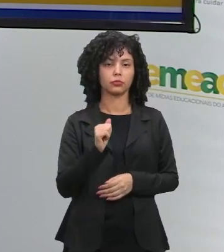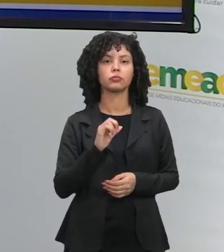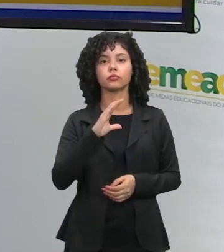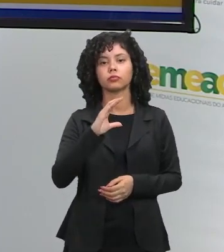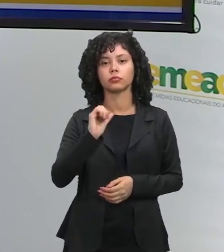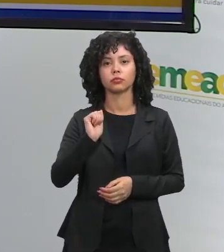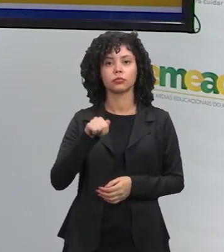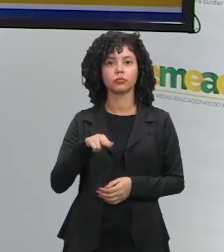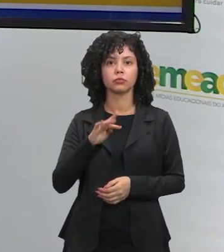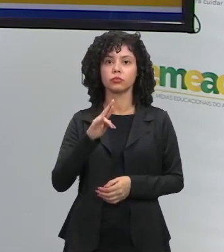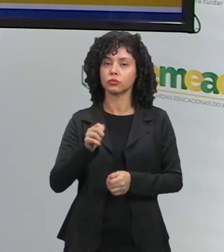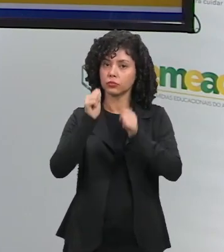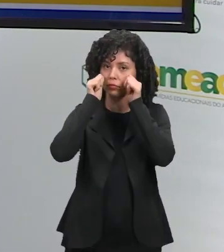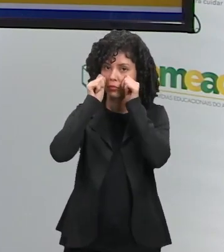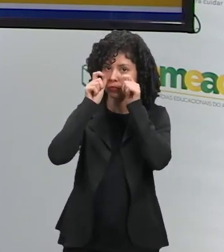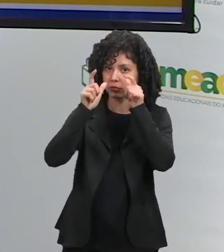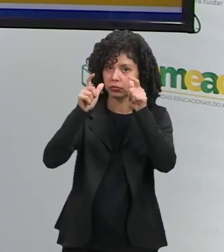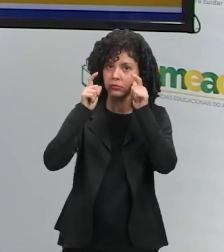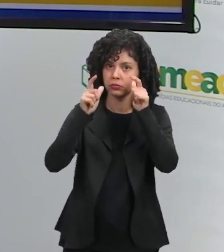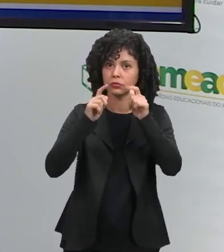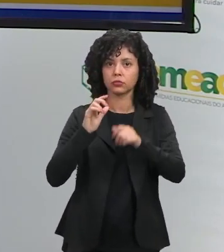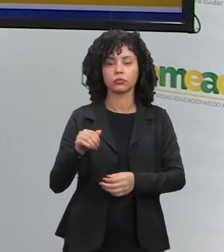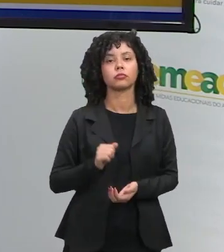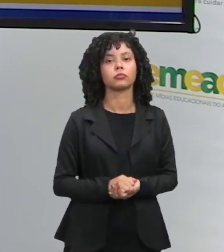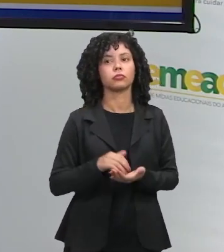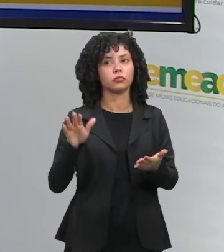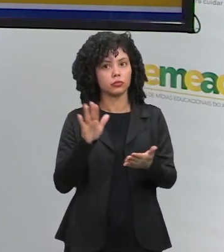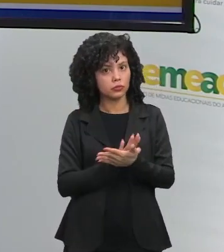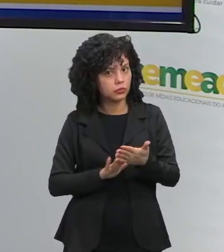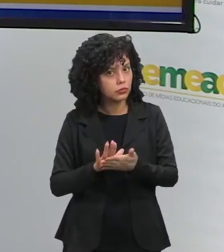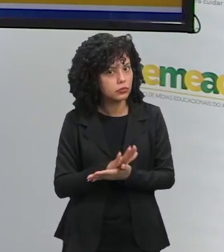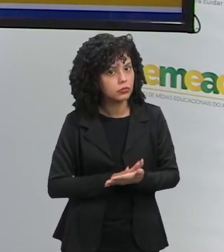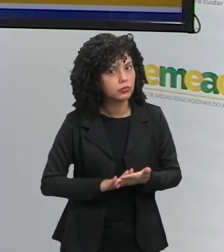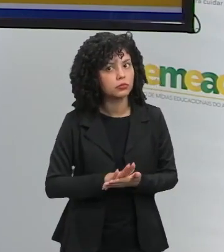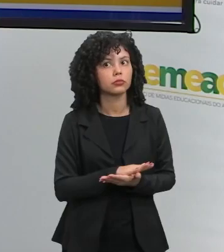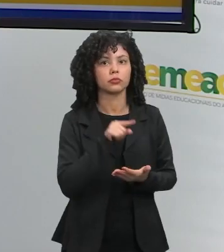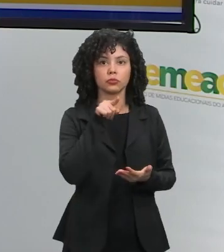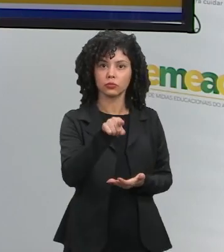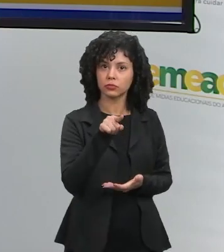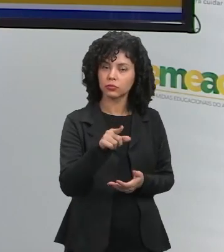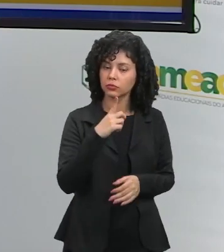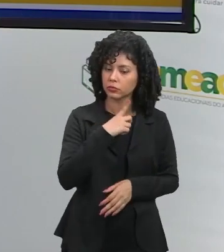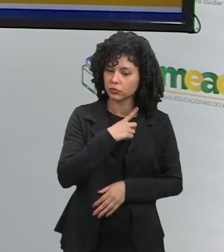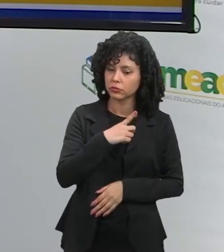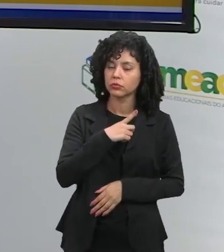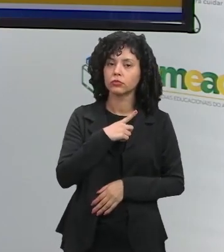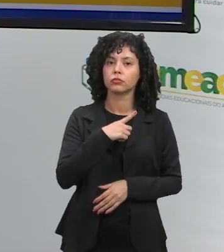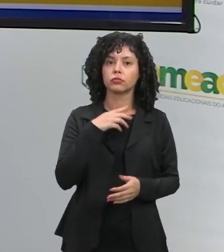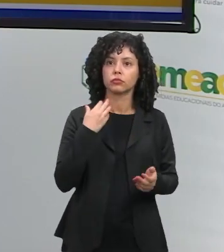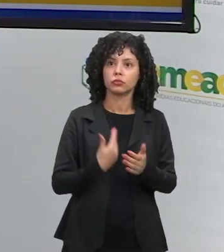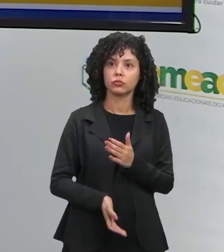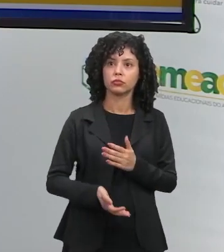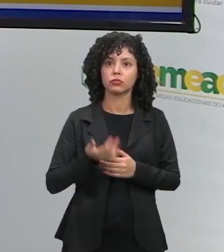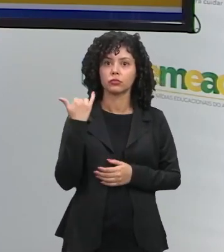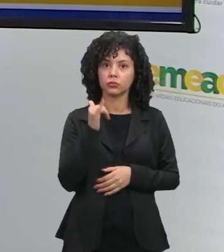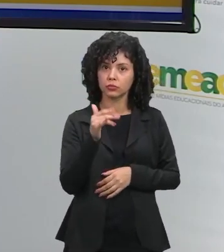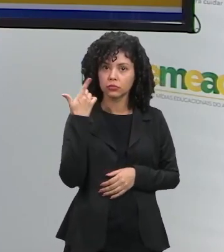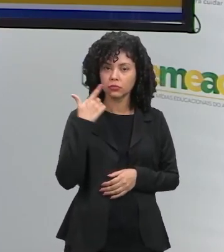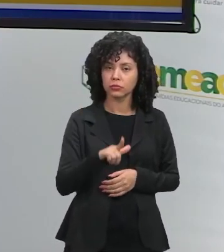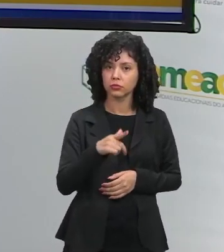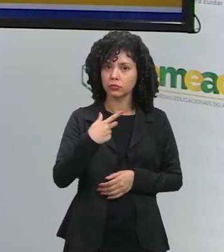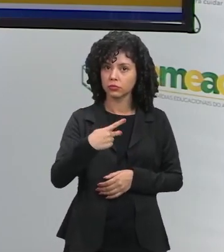tá? Atenção! Em hipótese alguma, vocês vão ter perda ou ganho de